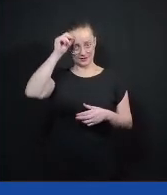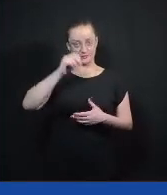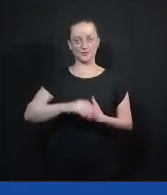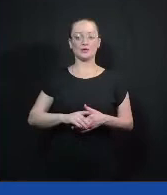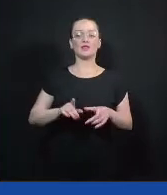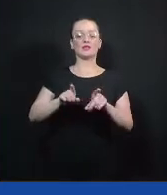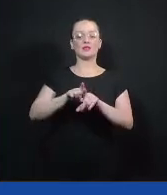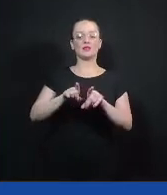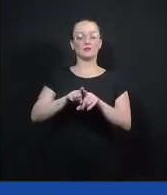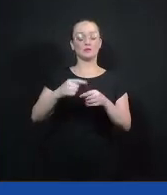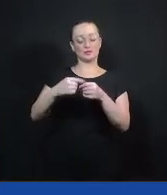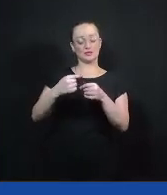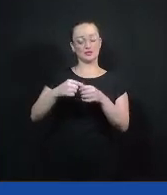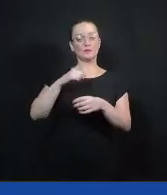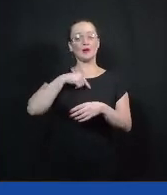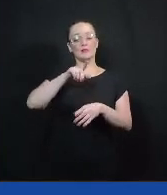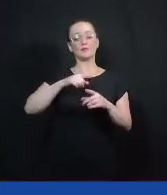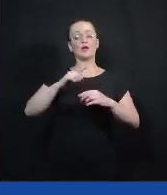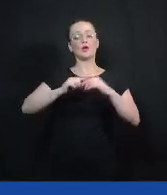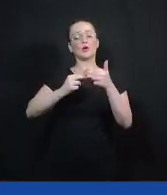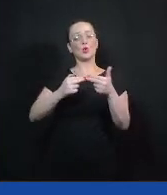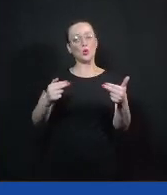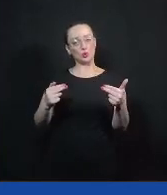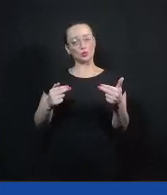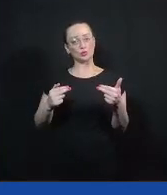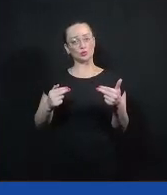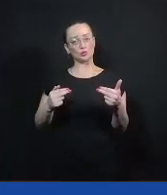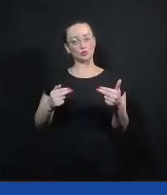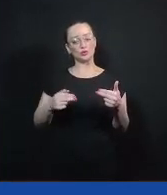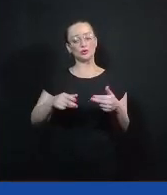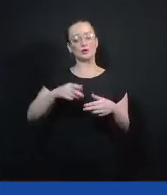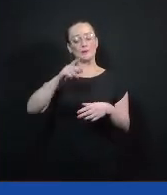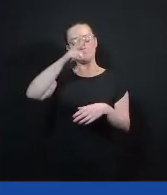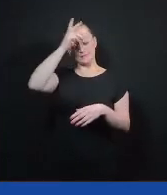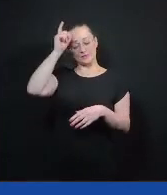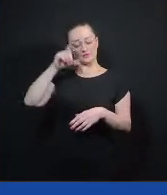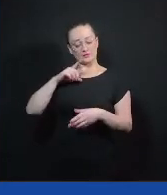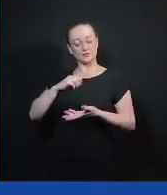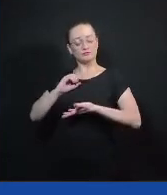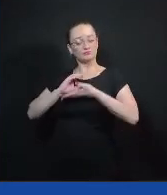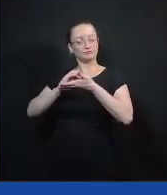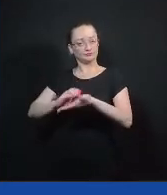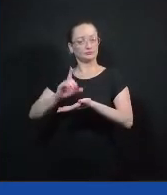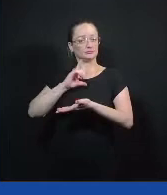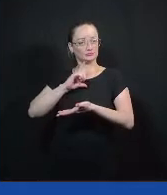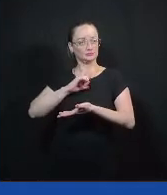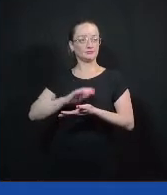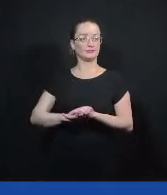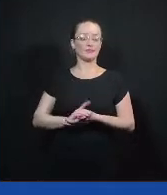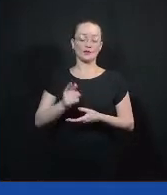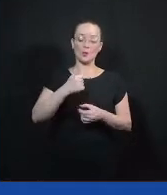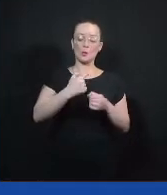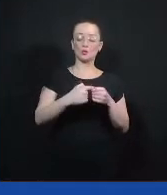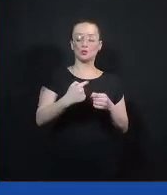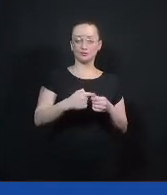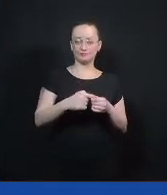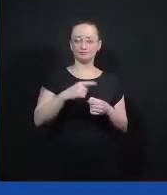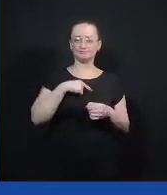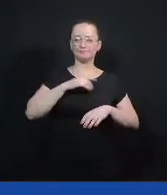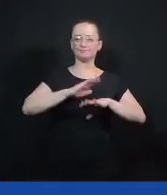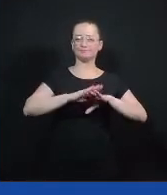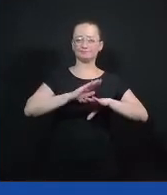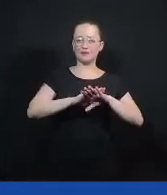os recursos dos quais os prefeitos dispõem também para atuarem, né? Os municípios, eles